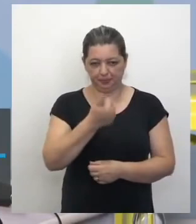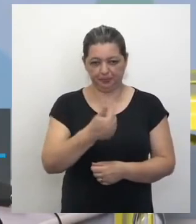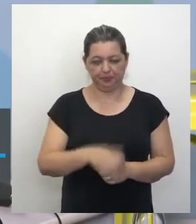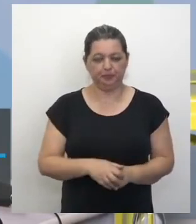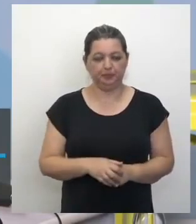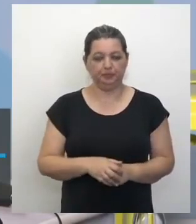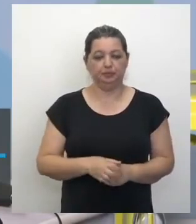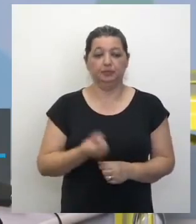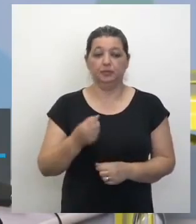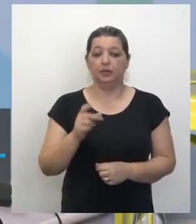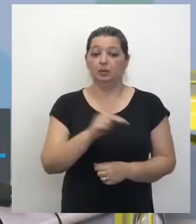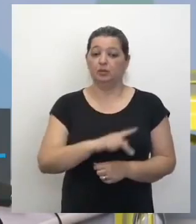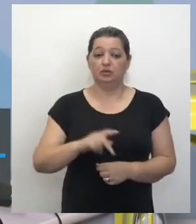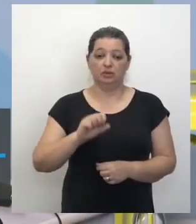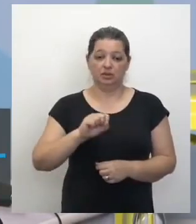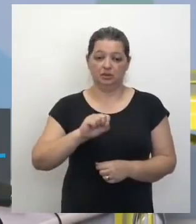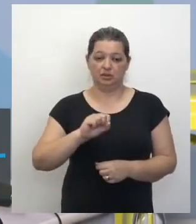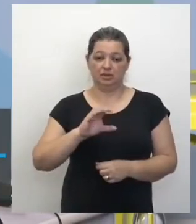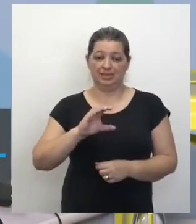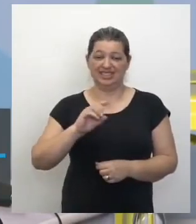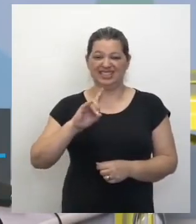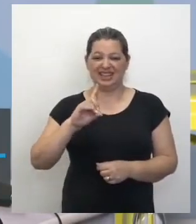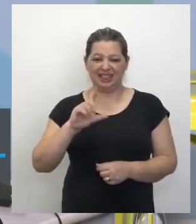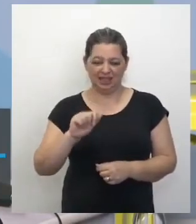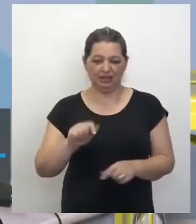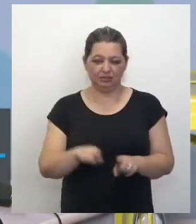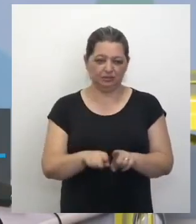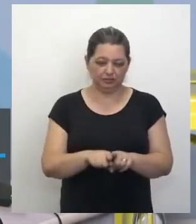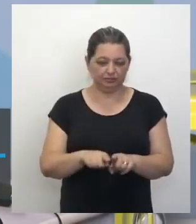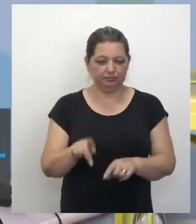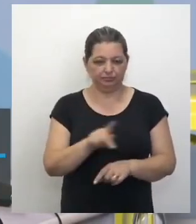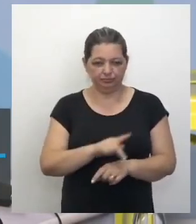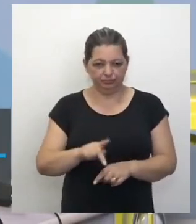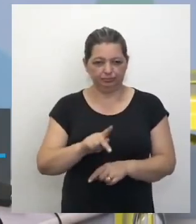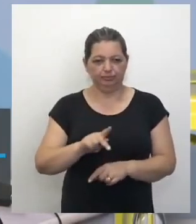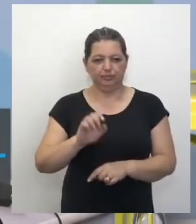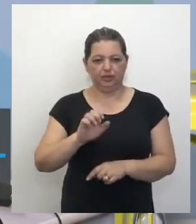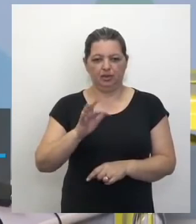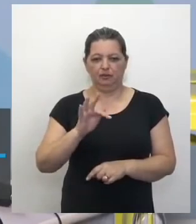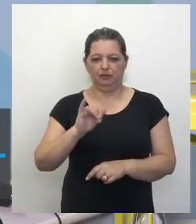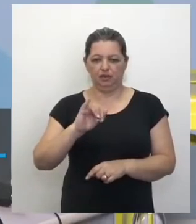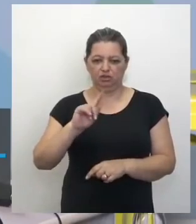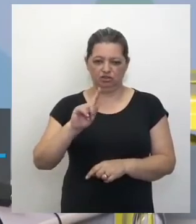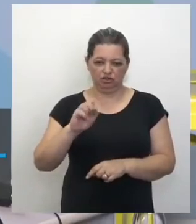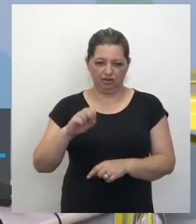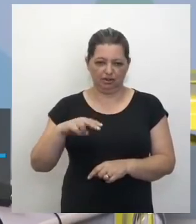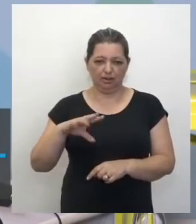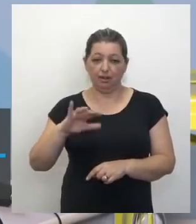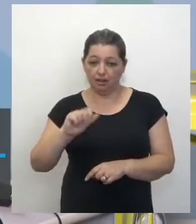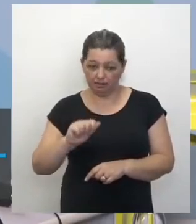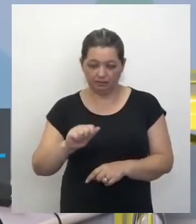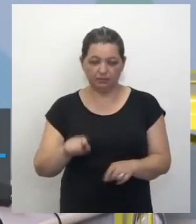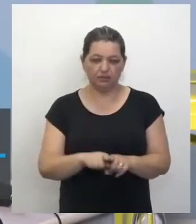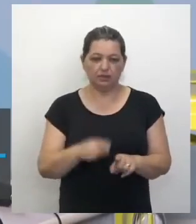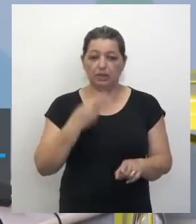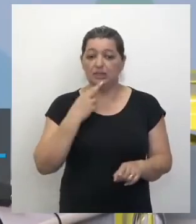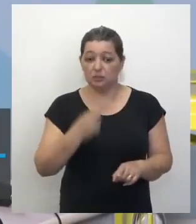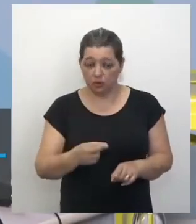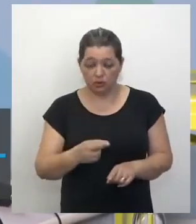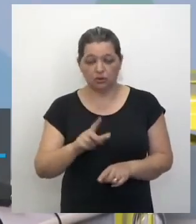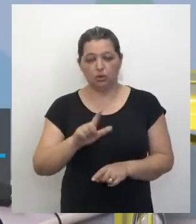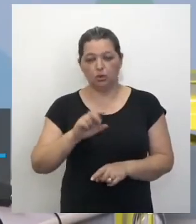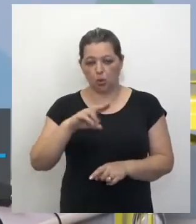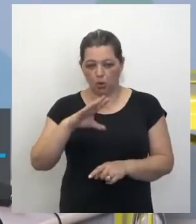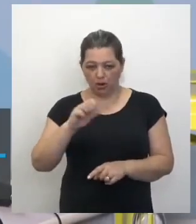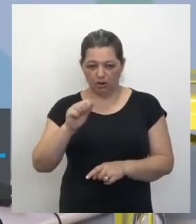bom. Professora Silvia tá com o pessoal lá da Escola do Programa de Ensino Integral. Professora Efigênia, lá de Bariri. Respostas do Lucas,